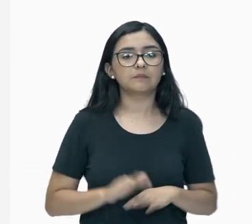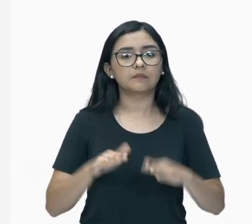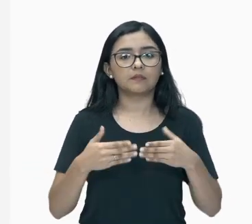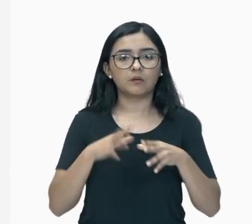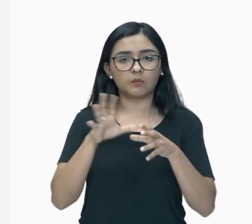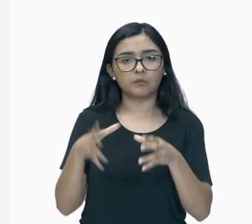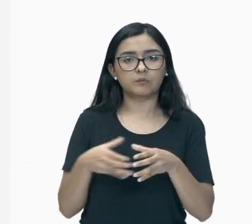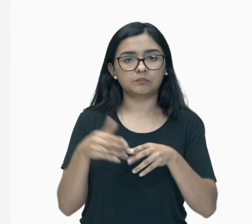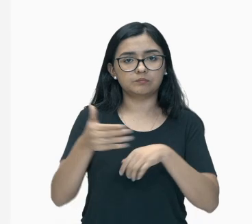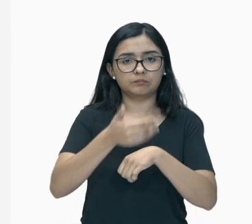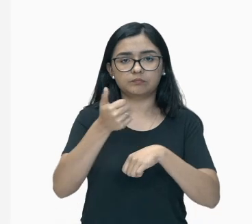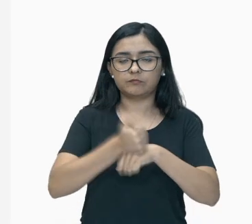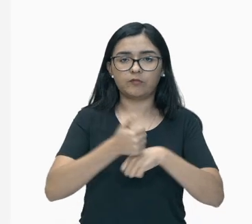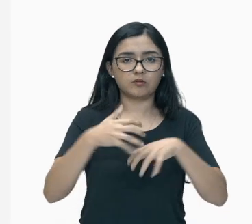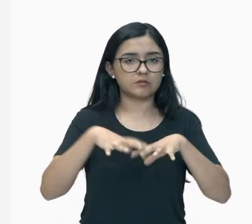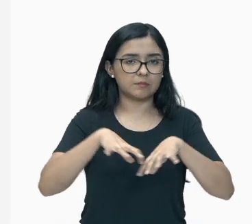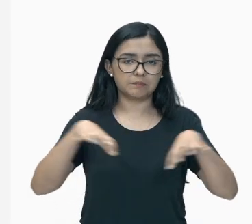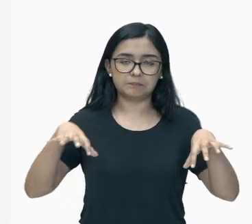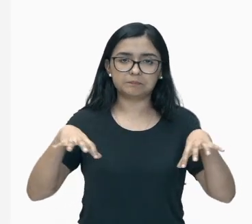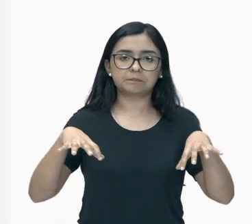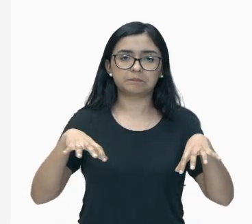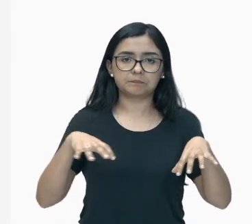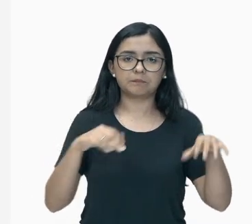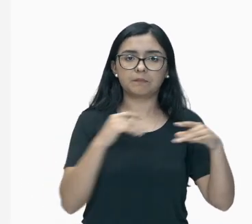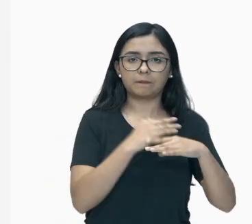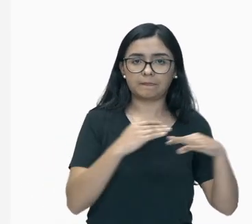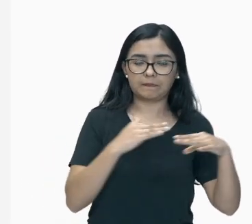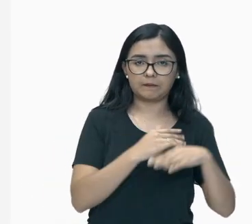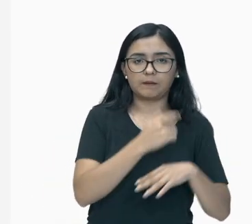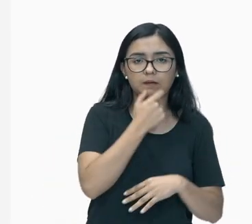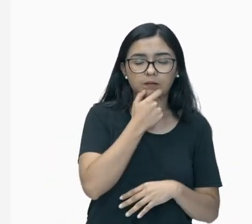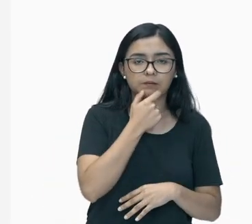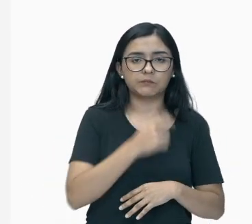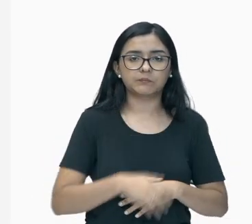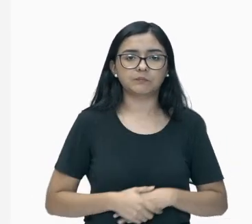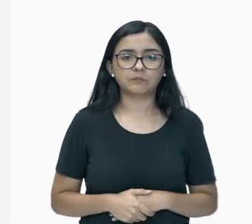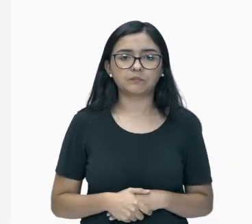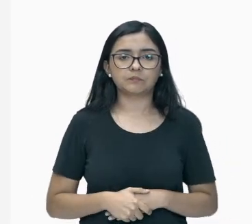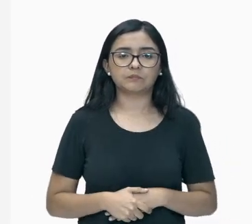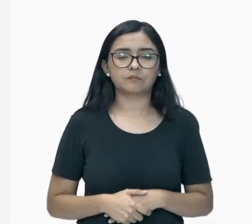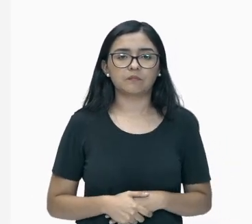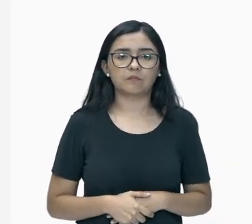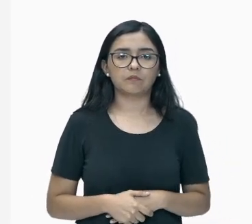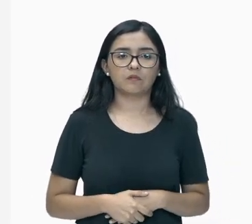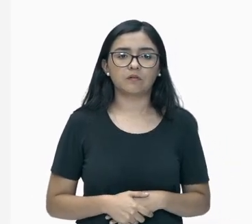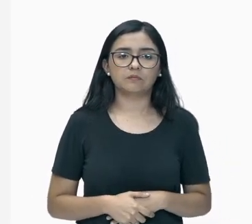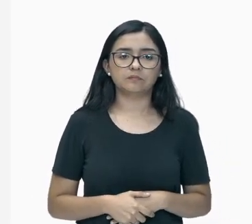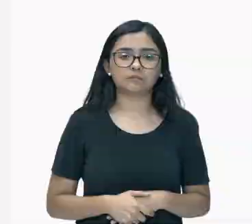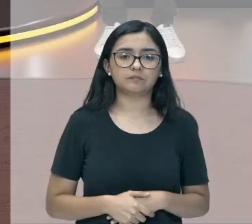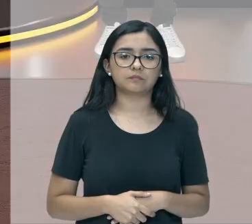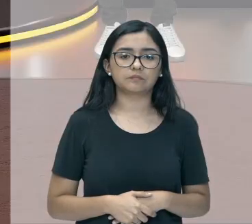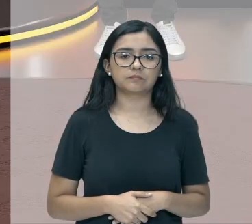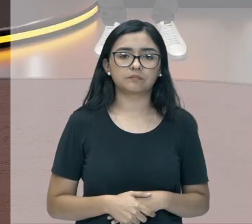realmente romper com a sua metrópole, com a sua mãe, né? A mãe metrópole, que é a Inglaterra. Vamos